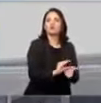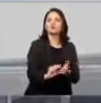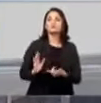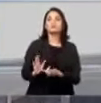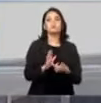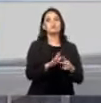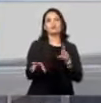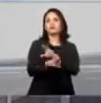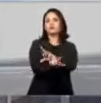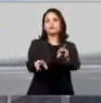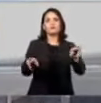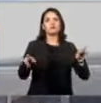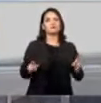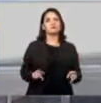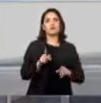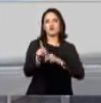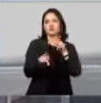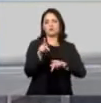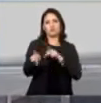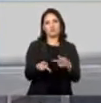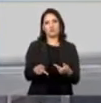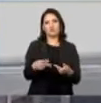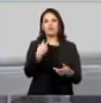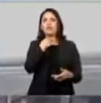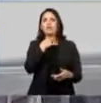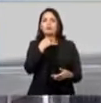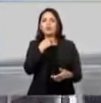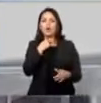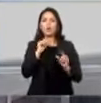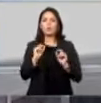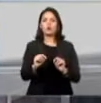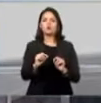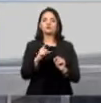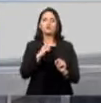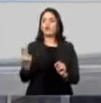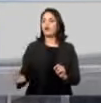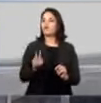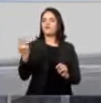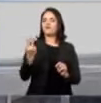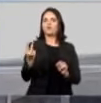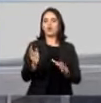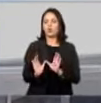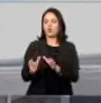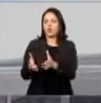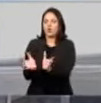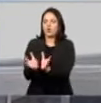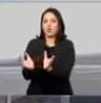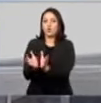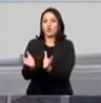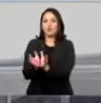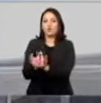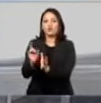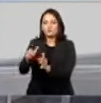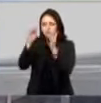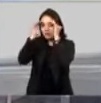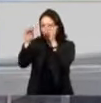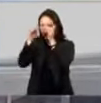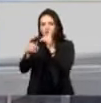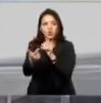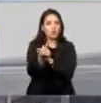e não pode, sob pena de ferir a Constituição, impor os valores de apenas uma parcela da população, ainda que majoritária,